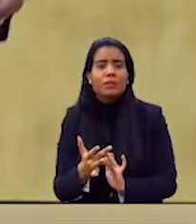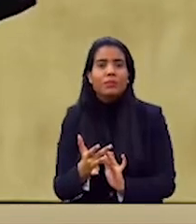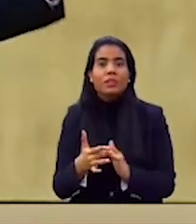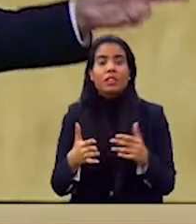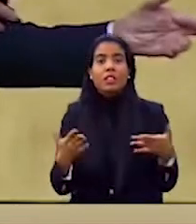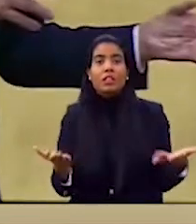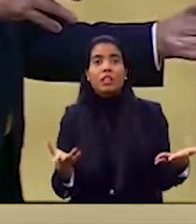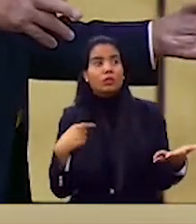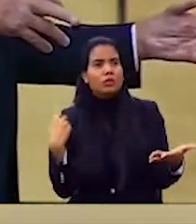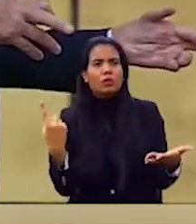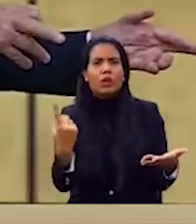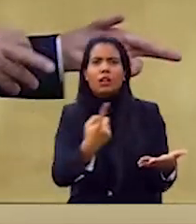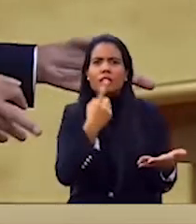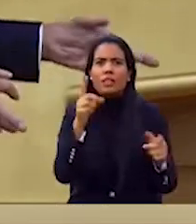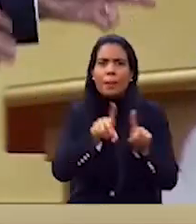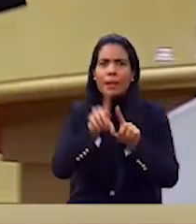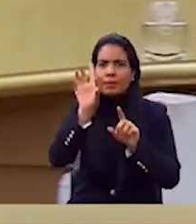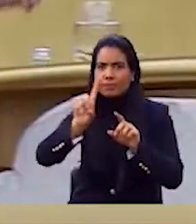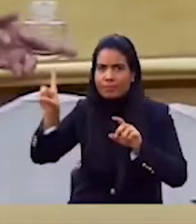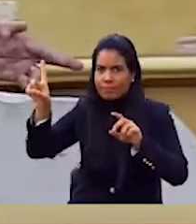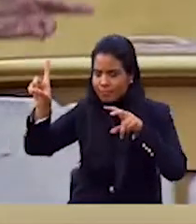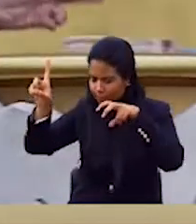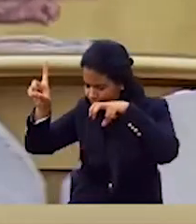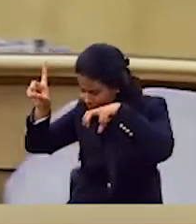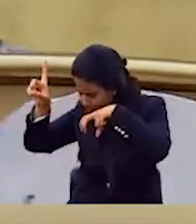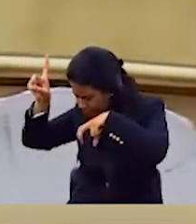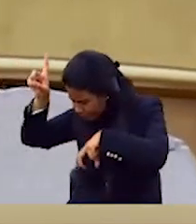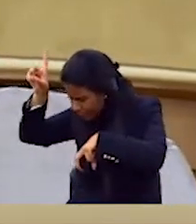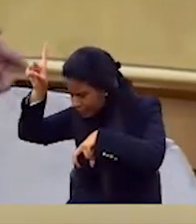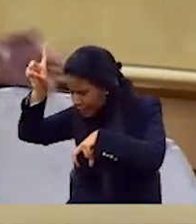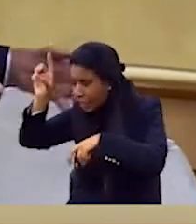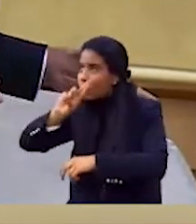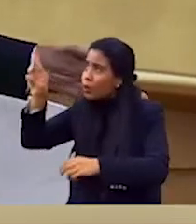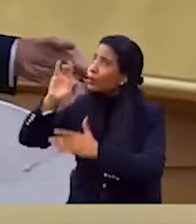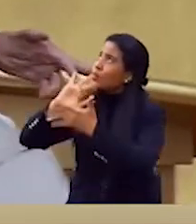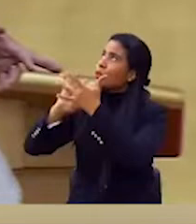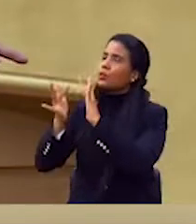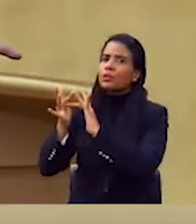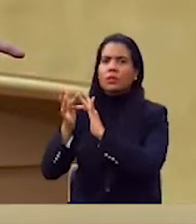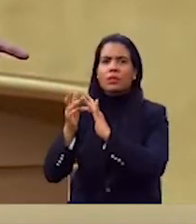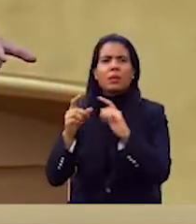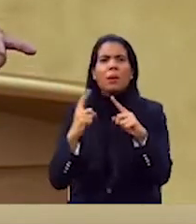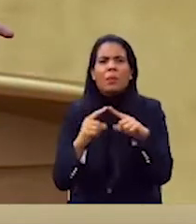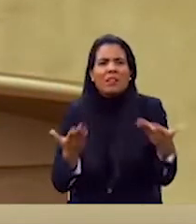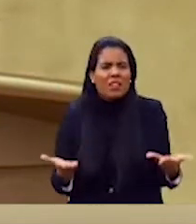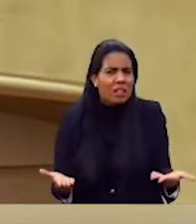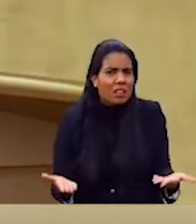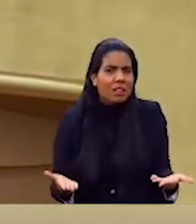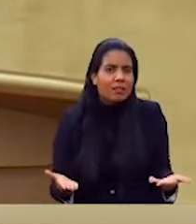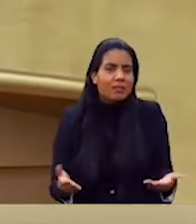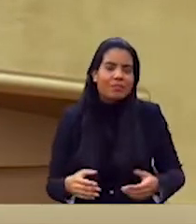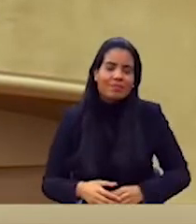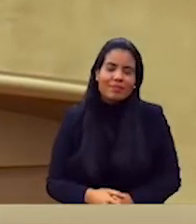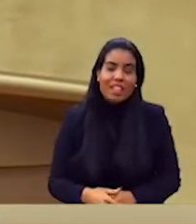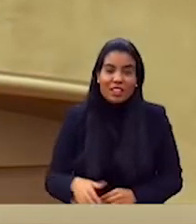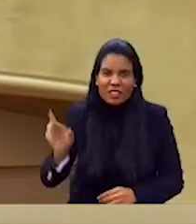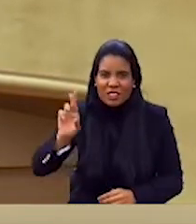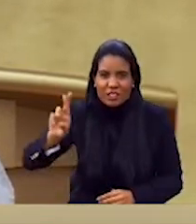Quando nós entramos na presença de Deus, nós o fazemos em nome de Jesus. Por quê? Porque Jesus é a